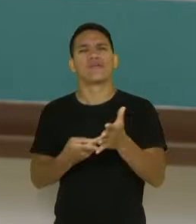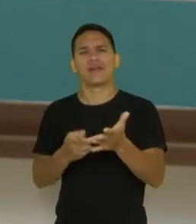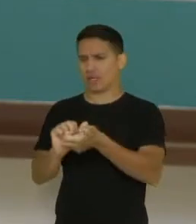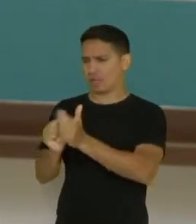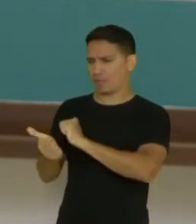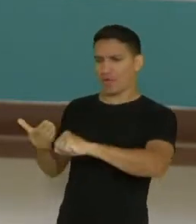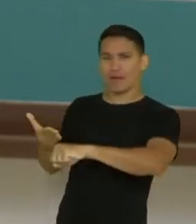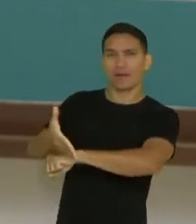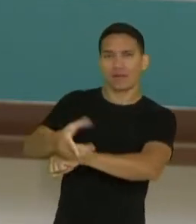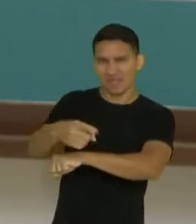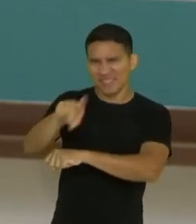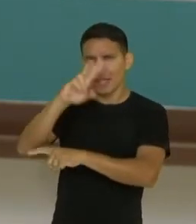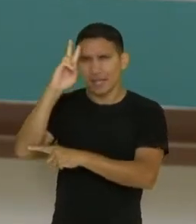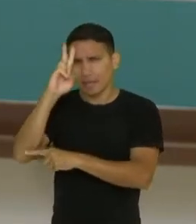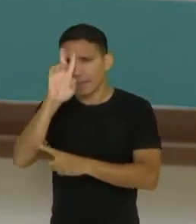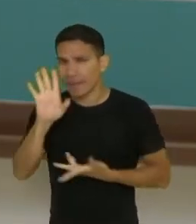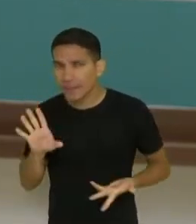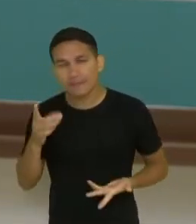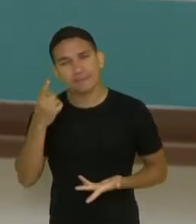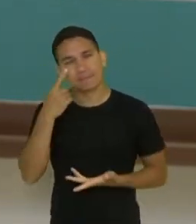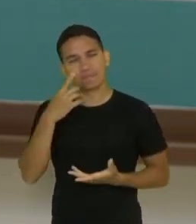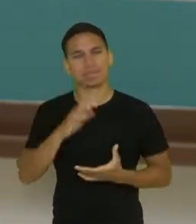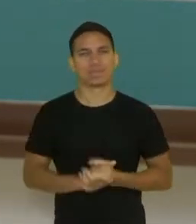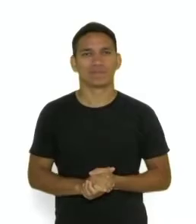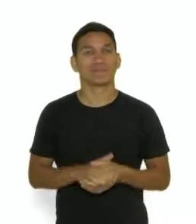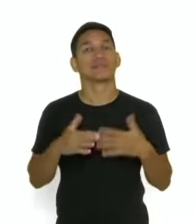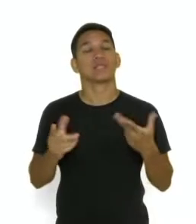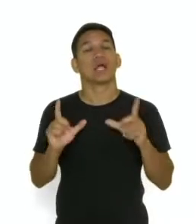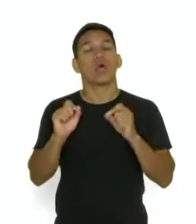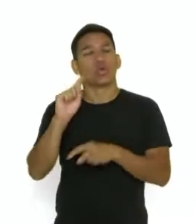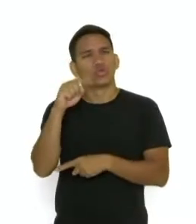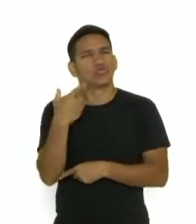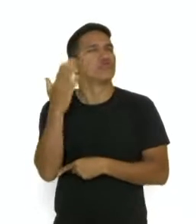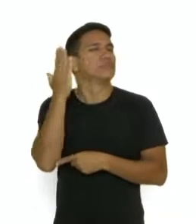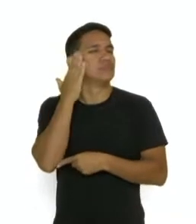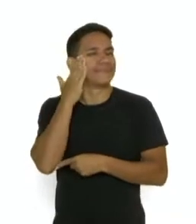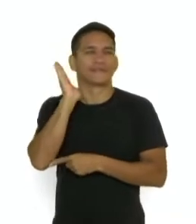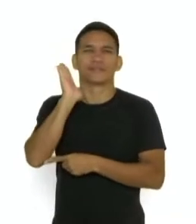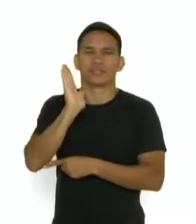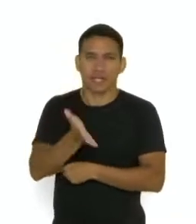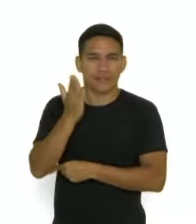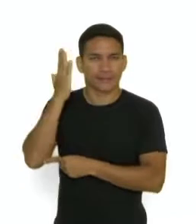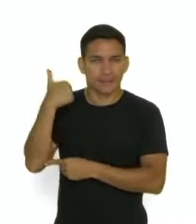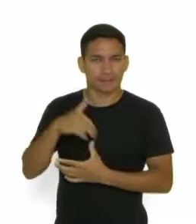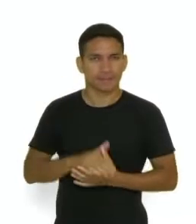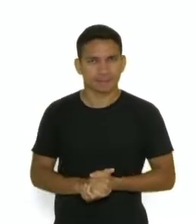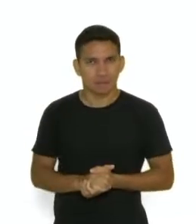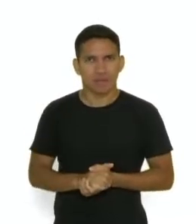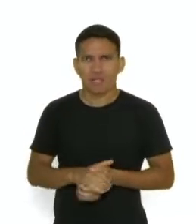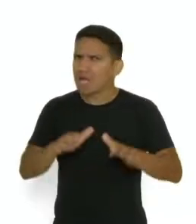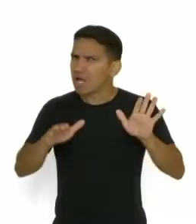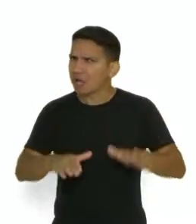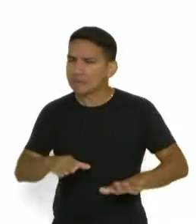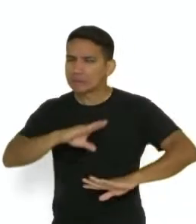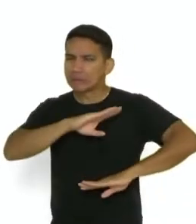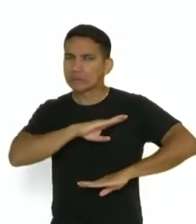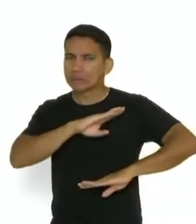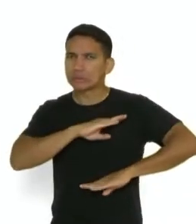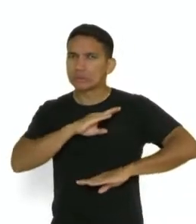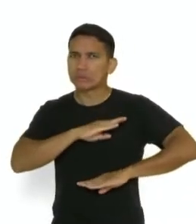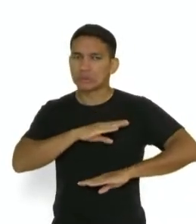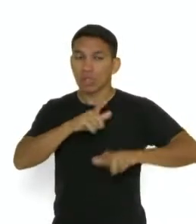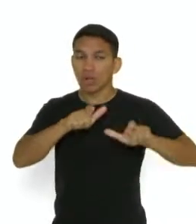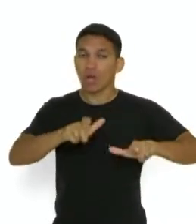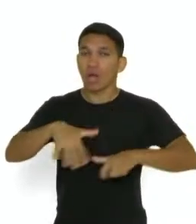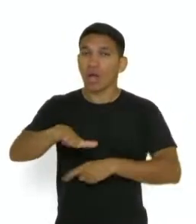razão Vocês conseguem lembrar então o que foi já sabemos será que as condições nas quais os esportes são